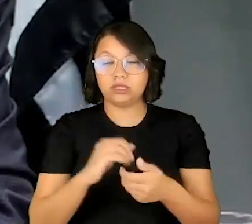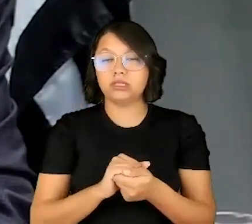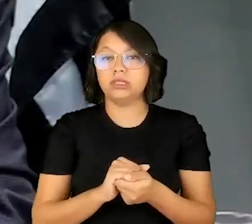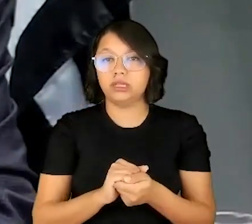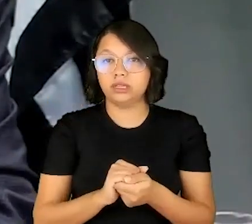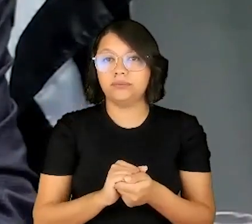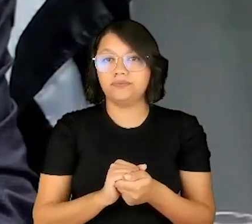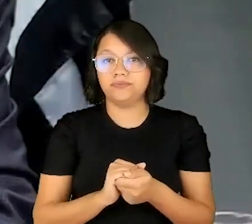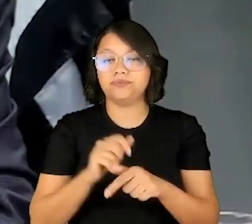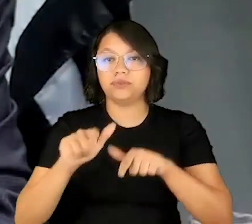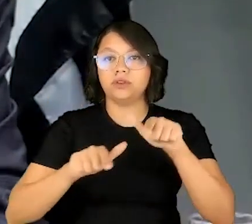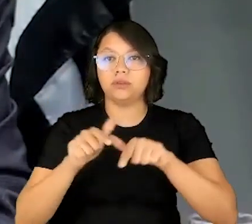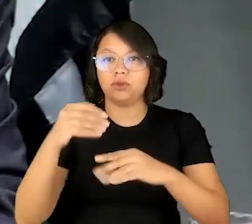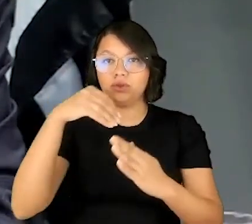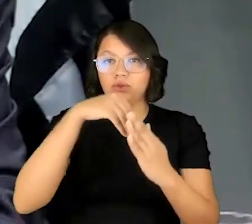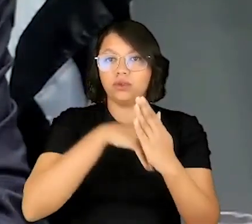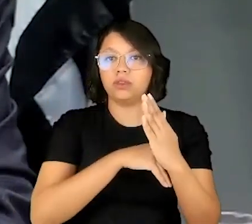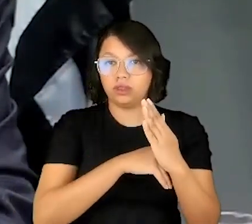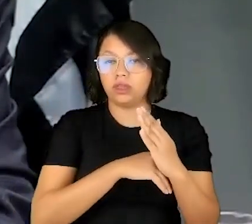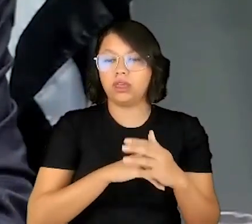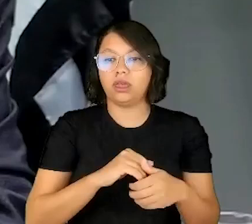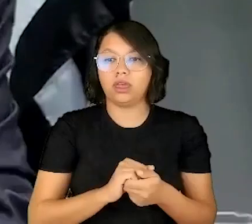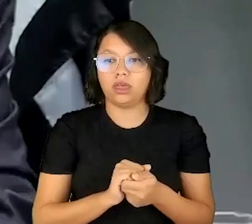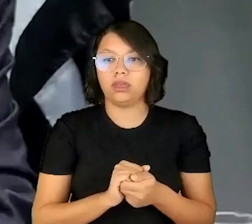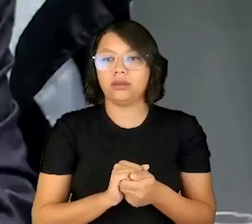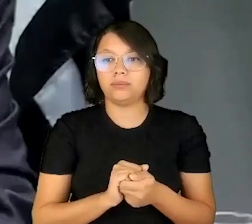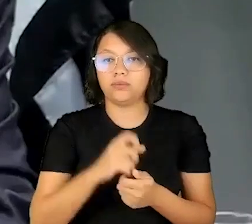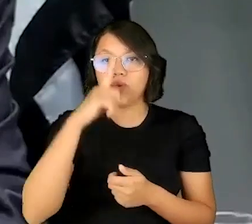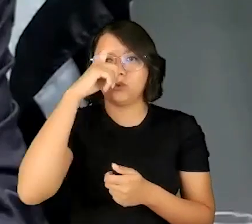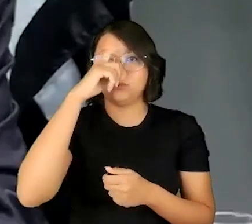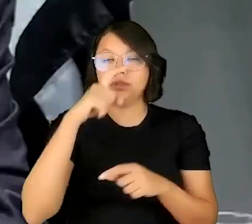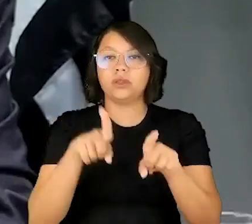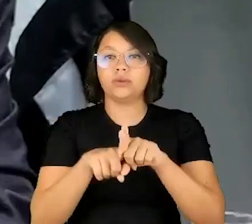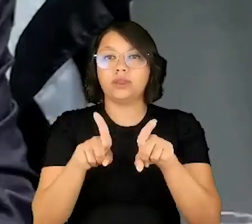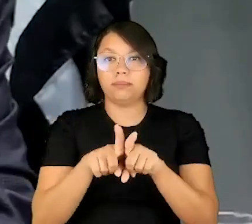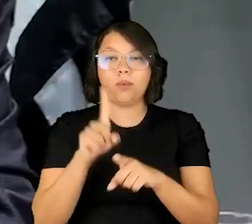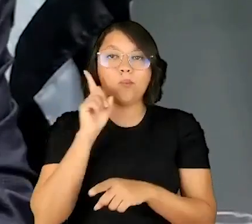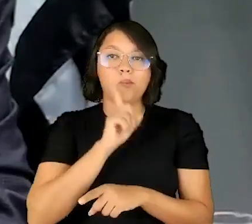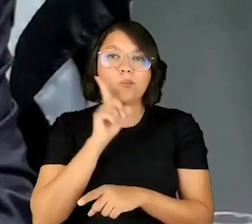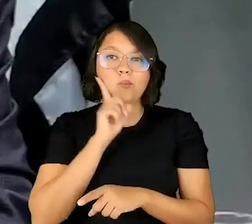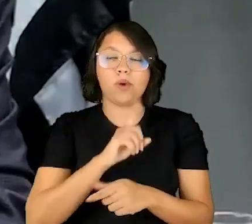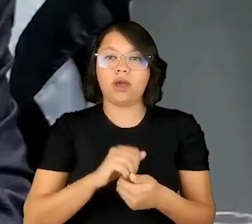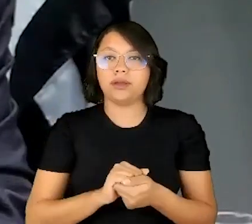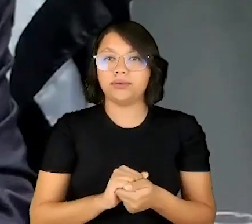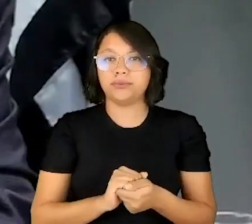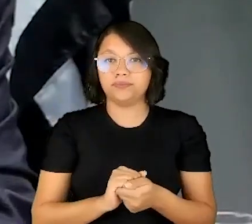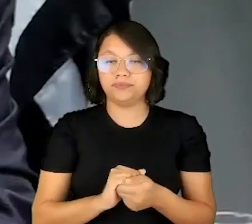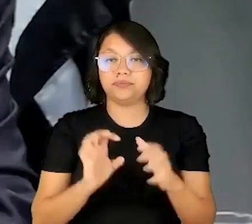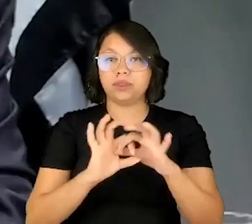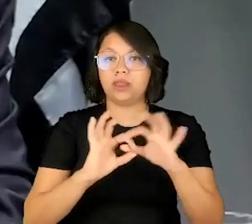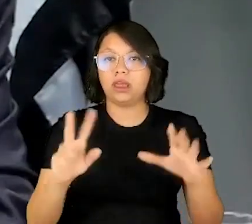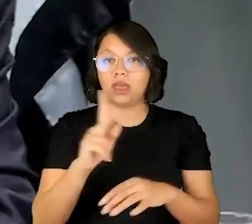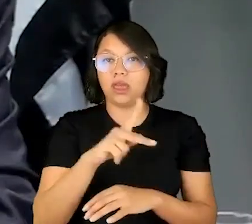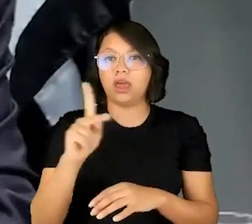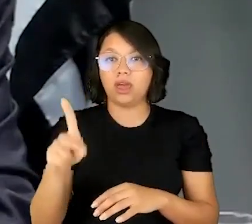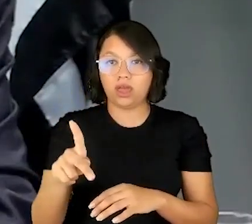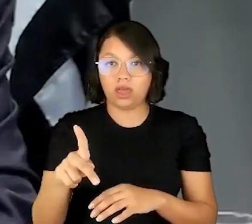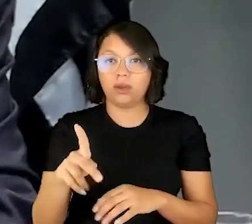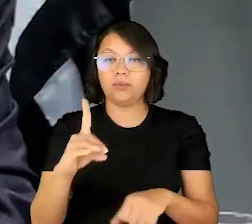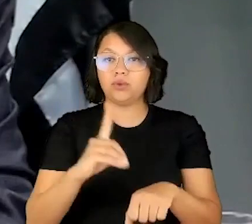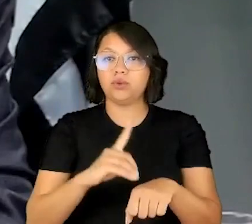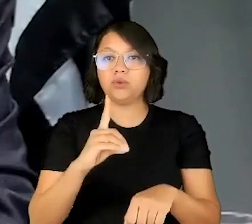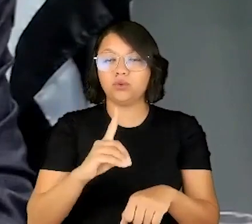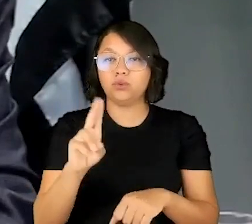Interna no Jackson Memorial do Hospital da Universidade de Miami. É livre-docente e doutor em Ciências pela Universidade